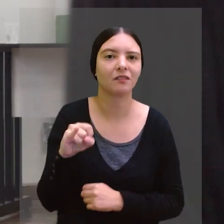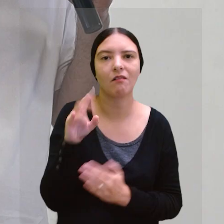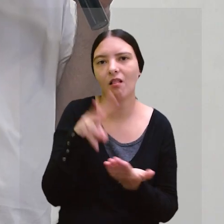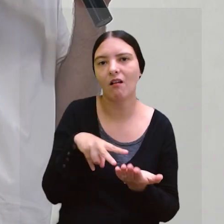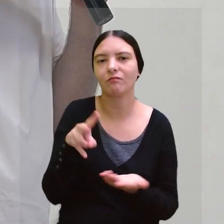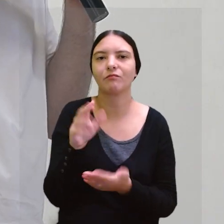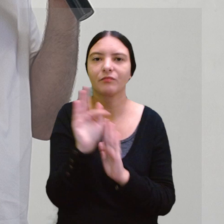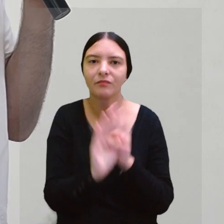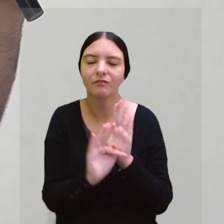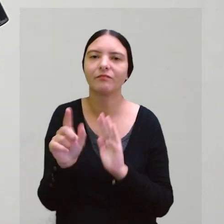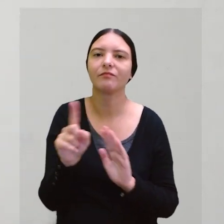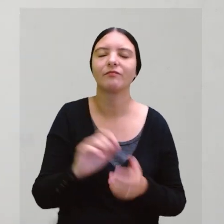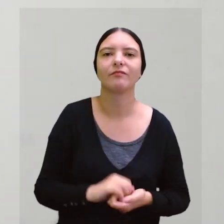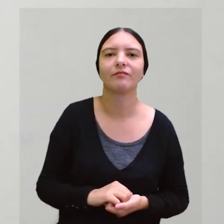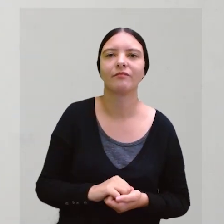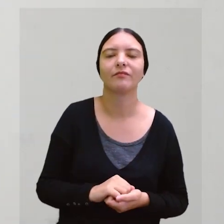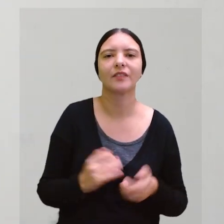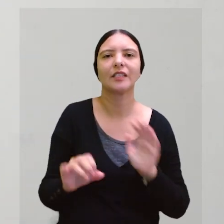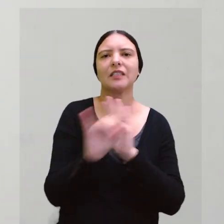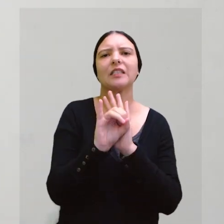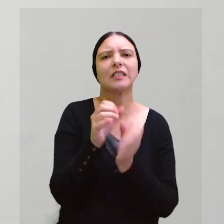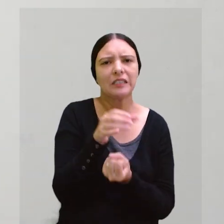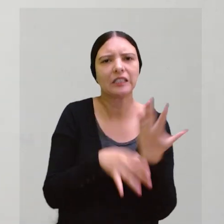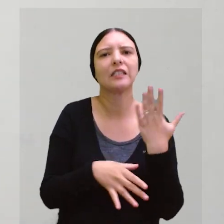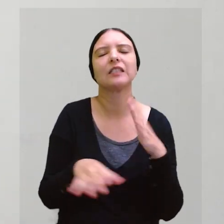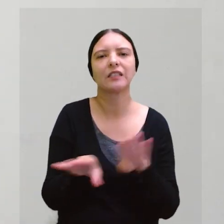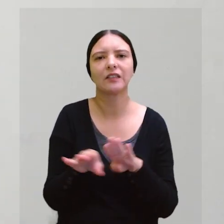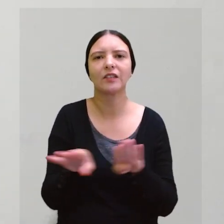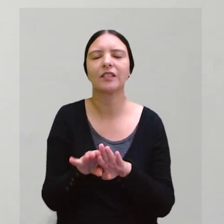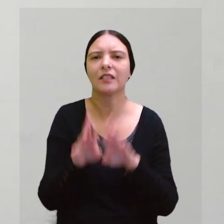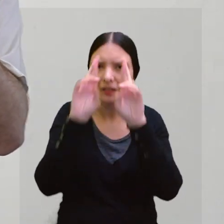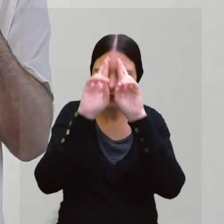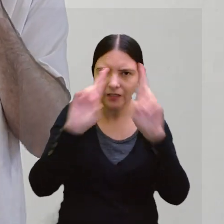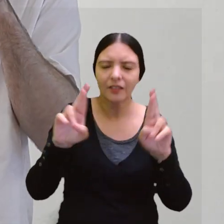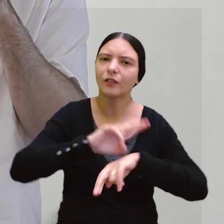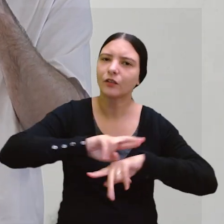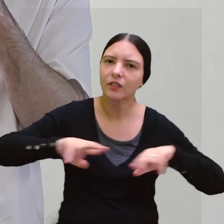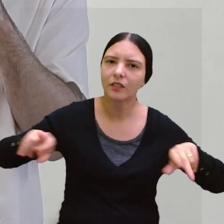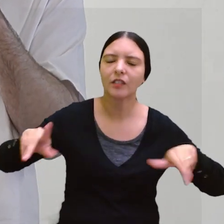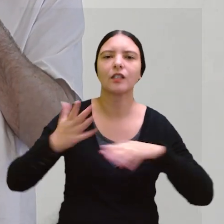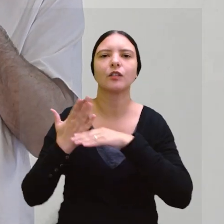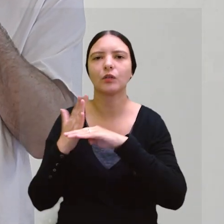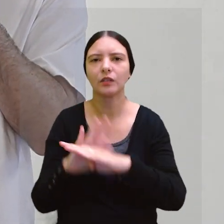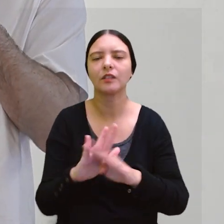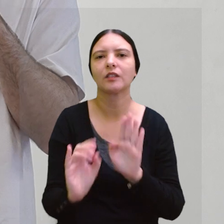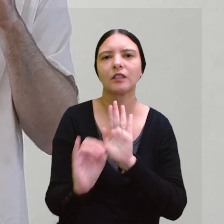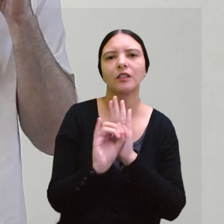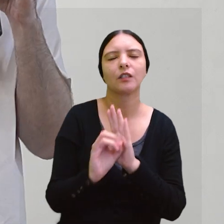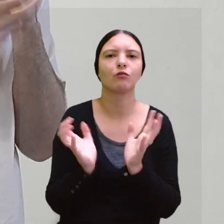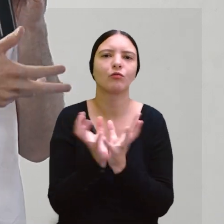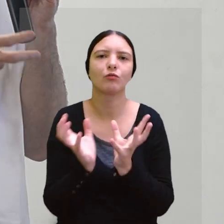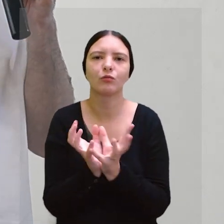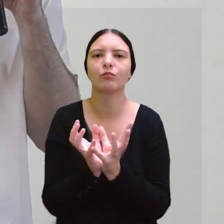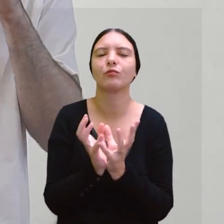esses textos, né? Criando identidades e ajudando a respeitar as diversidades, né? Ajudando a construir a identidade de um